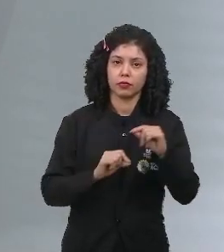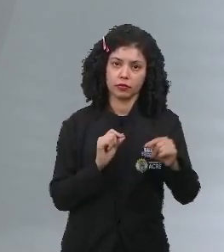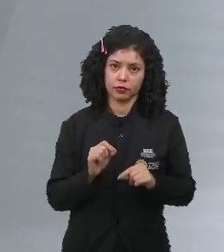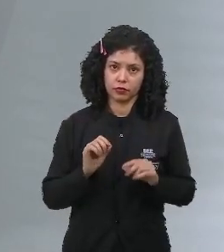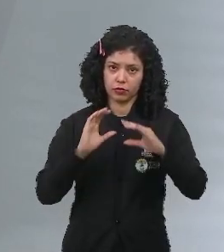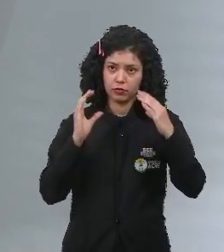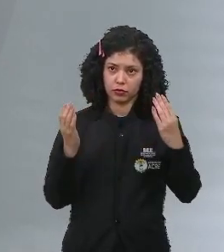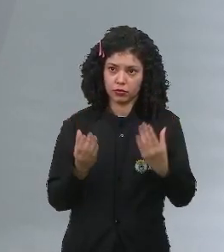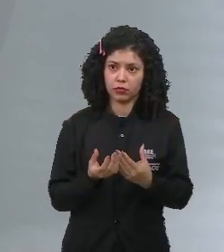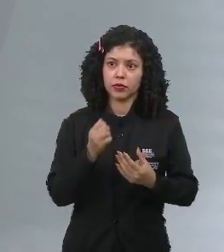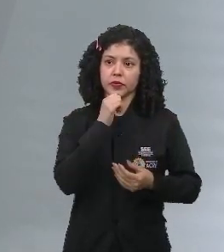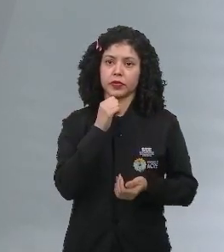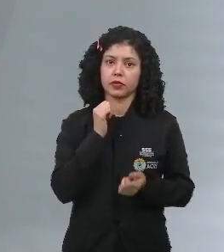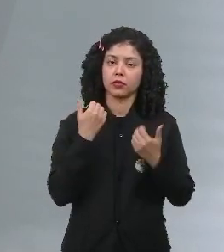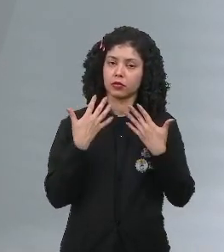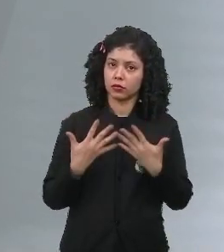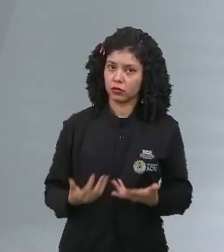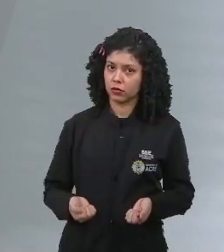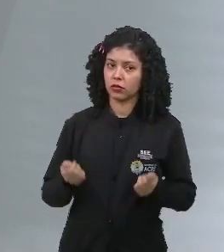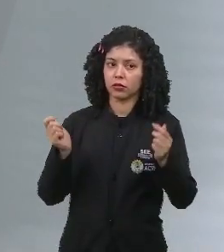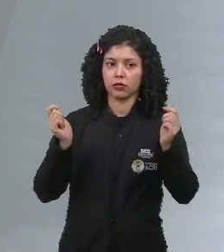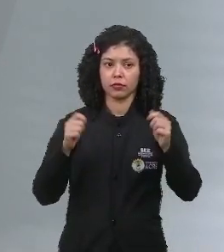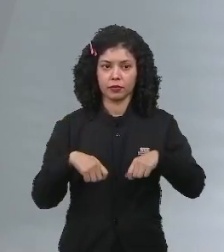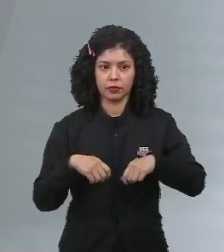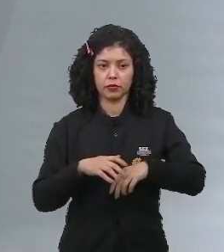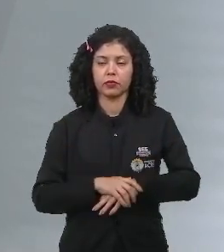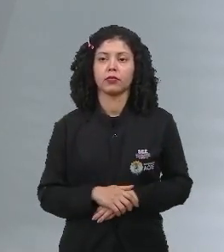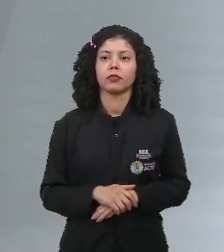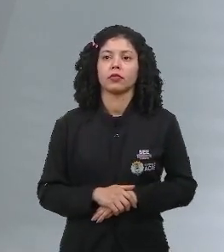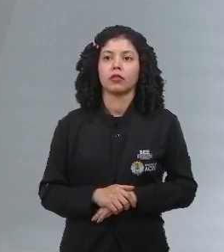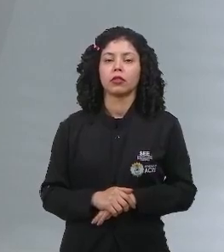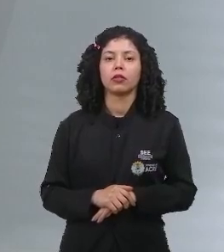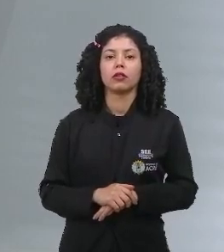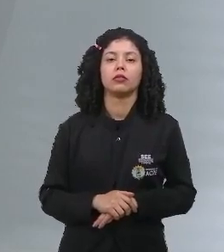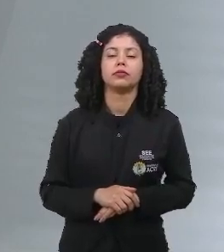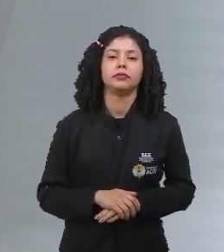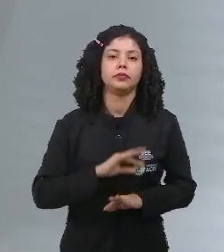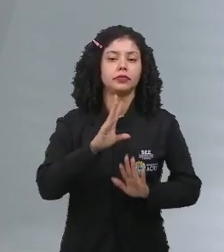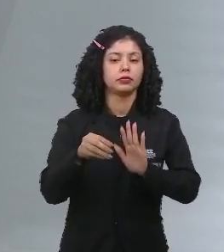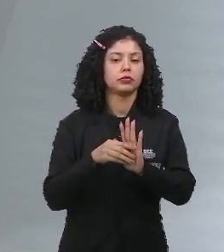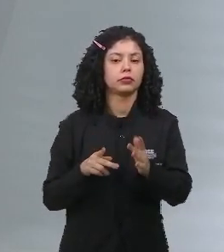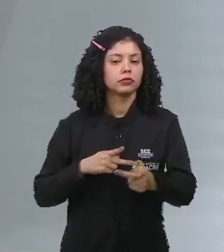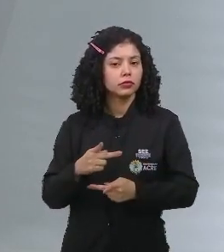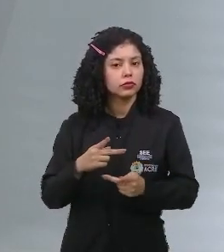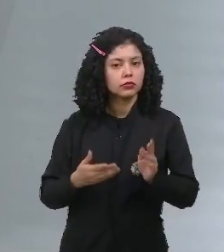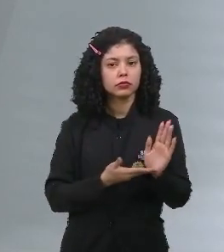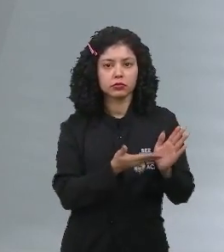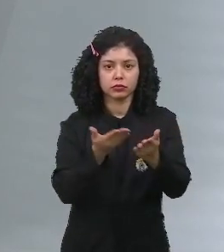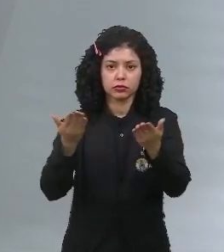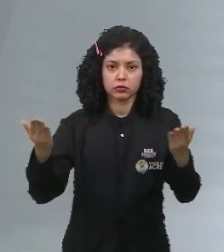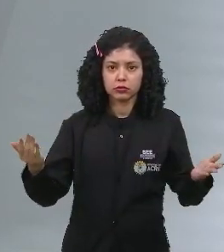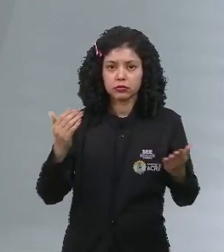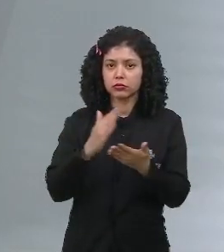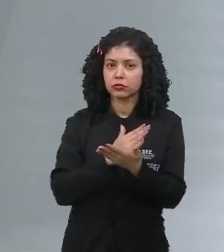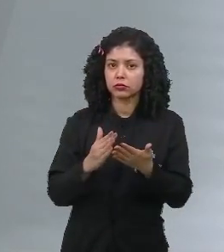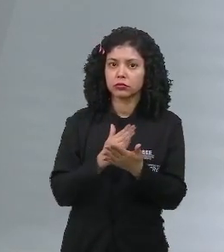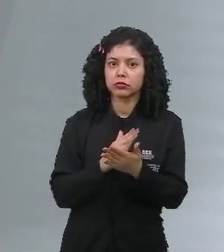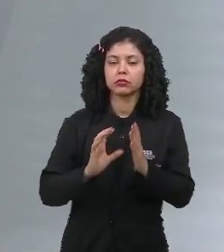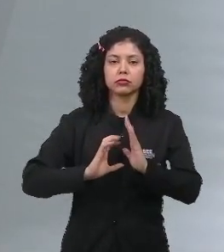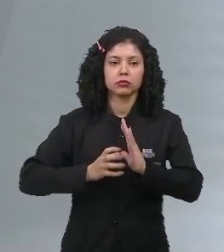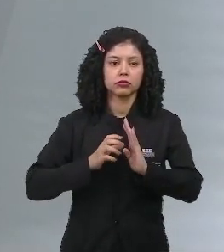congresso aprove essa essa possibilidade E aí ele coloca o seu projeto pro congresso e alguns